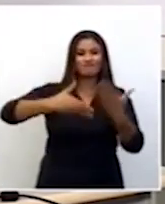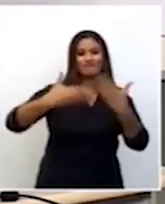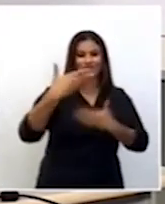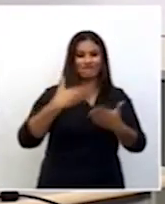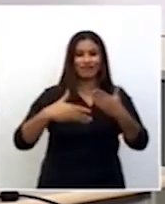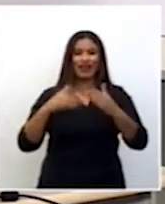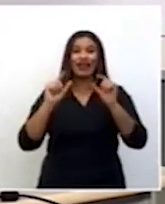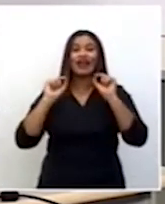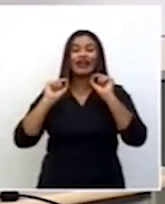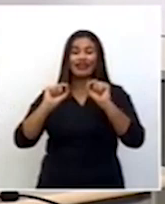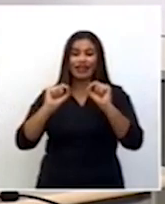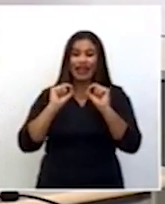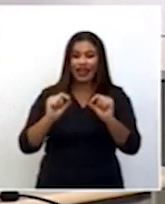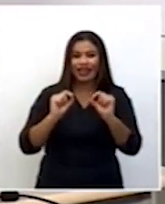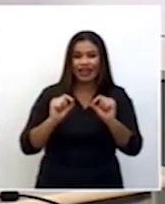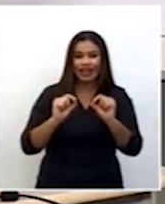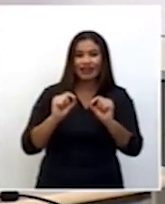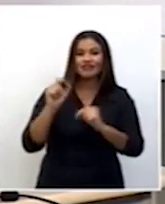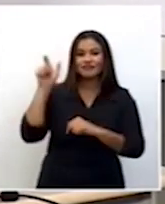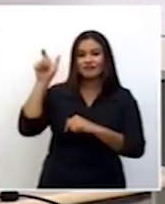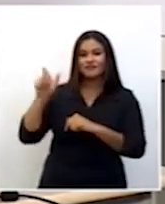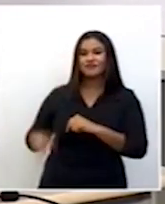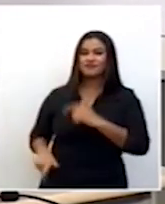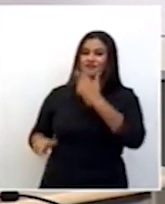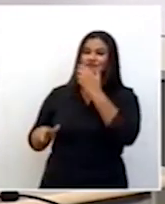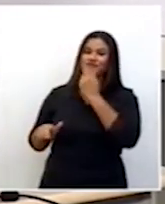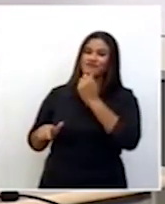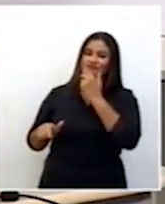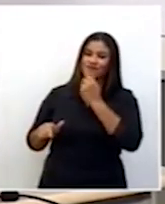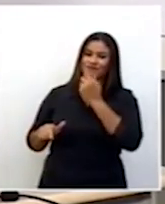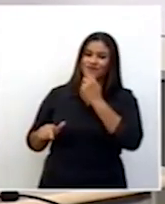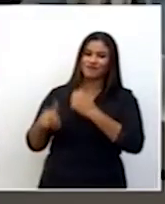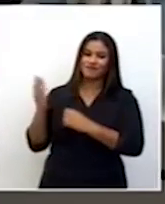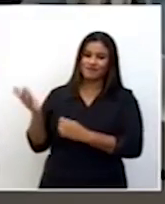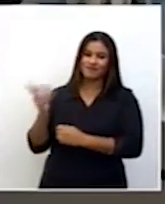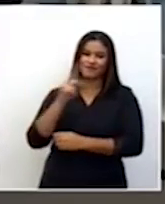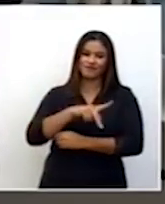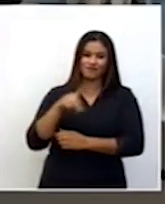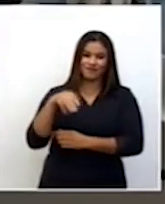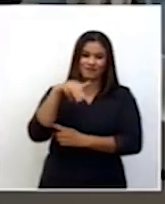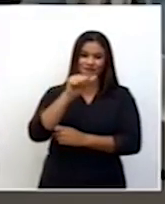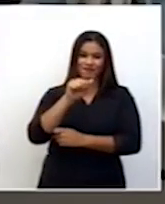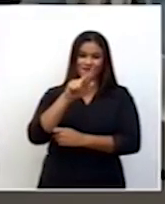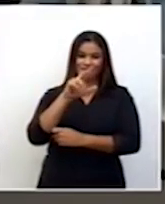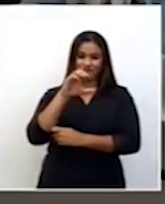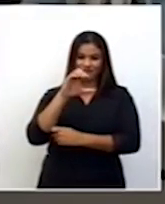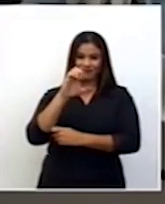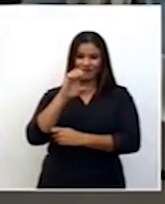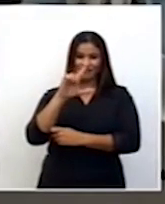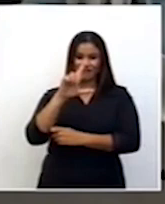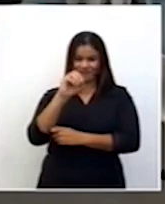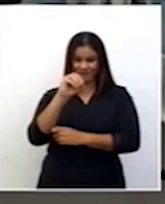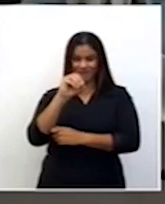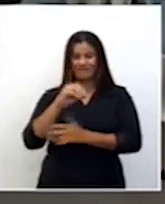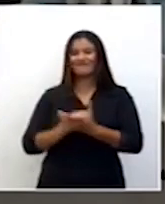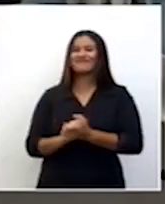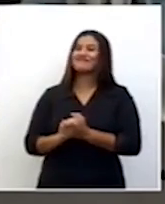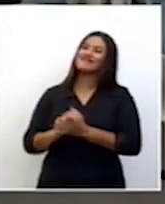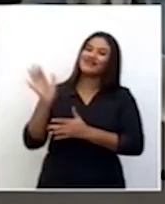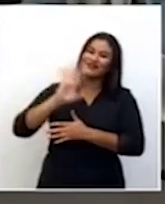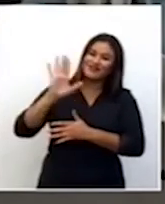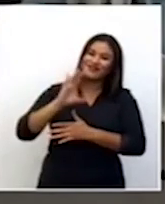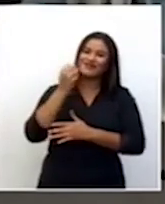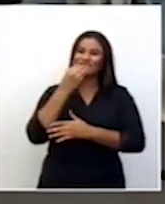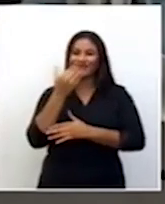parte, falar o que vocês colocam no chat ou não, é o professor Marcelo. Olá, tudo bem, professor Jonas? Boa tarde. Boa